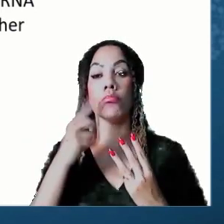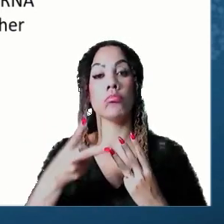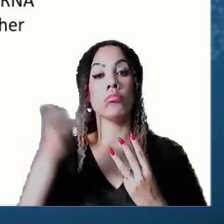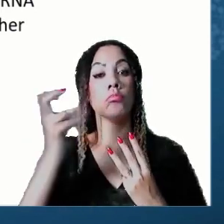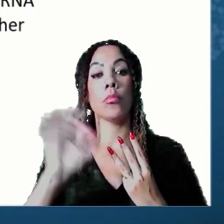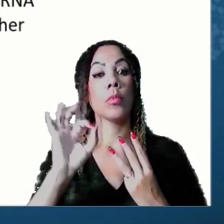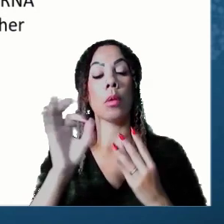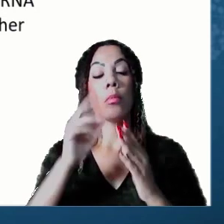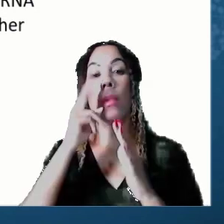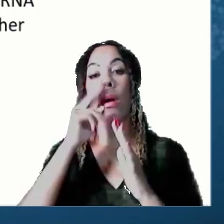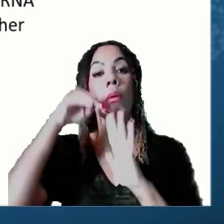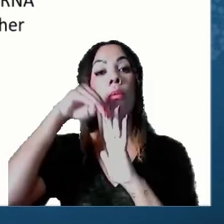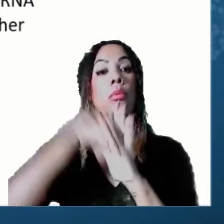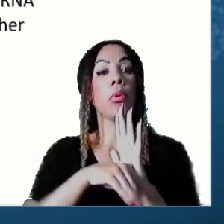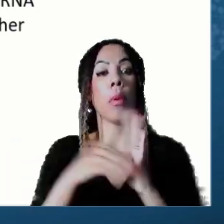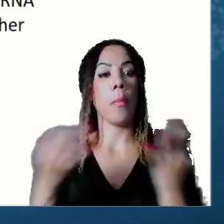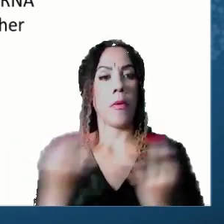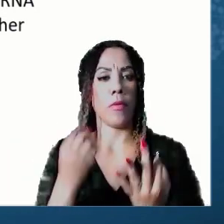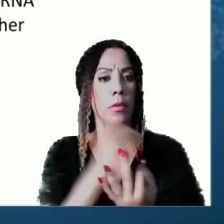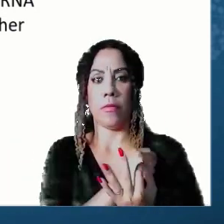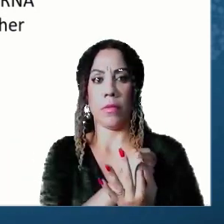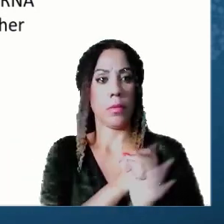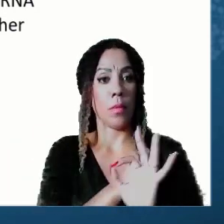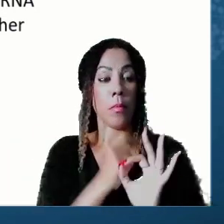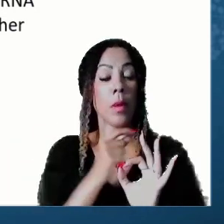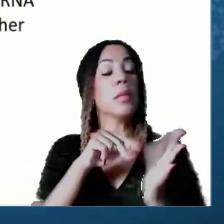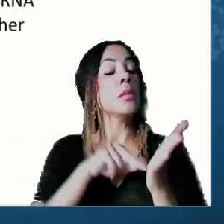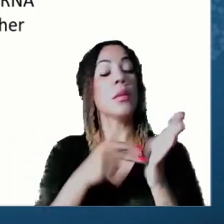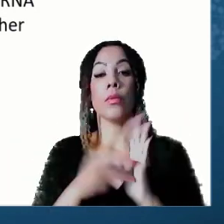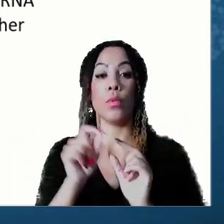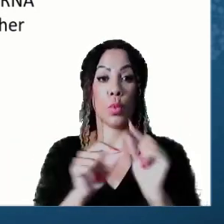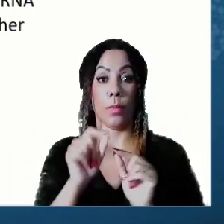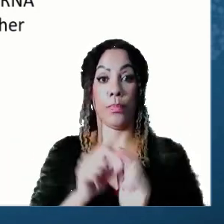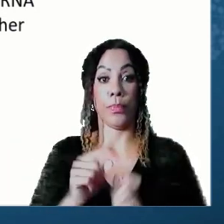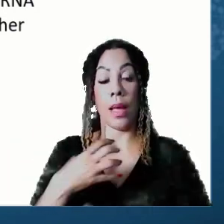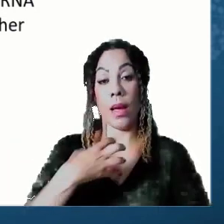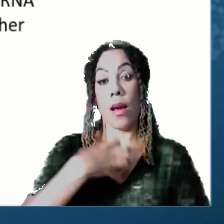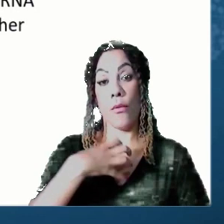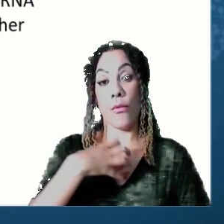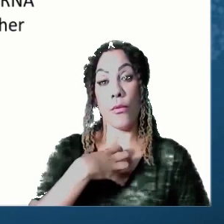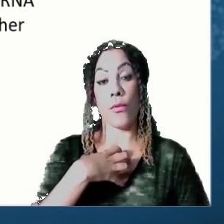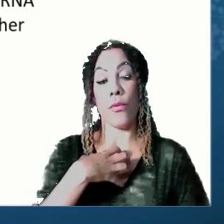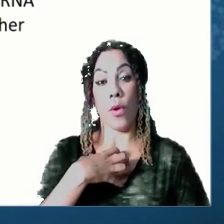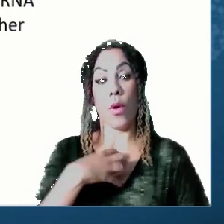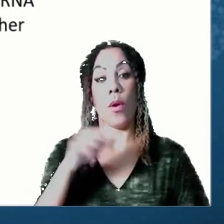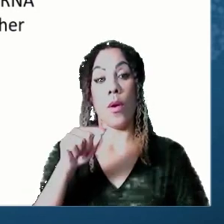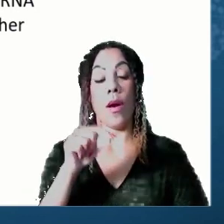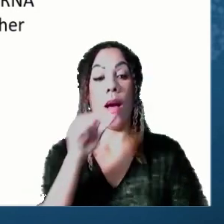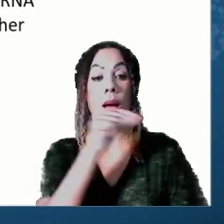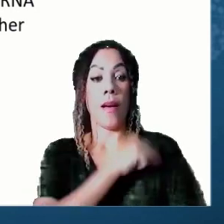queda na eficácia da vacina. Isso significou que a forma que a vacina